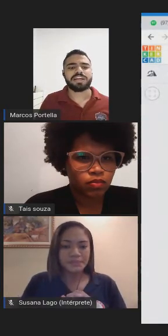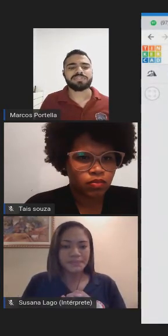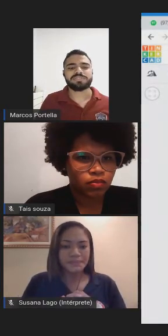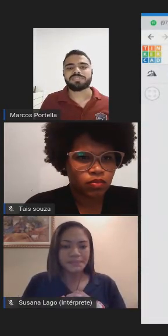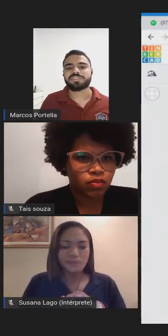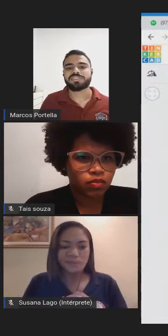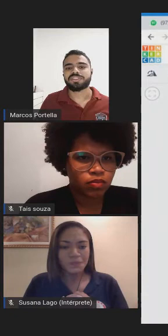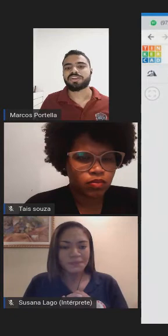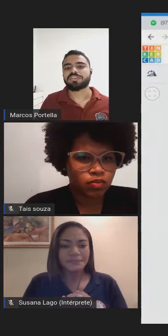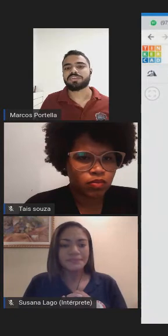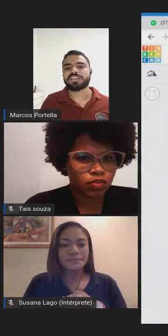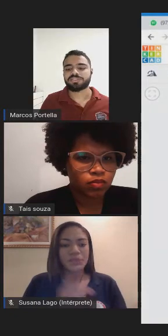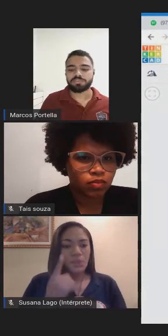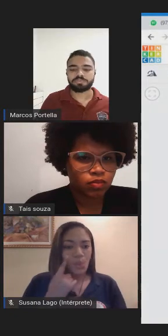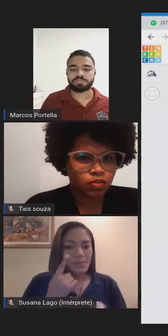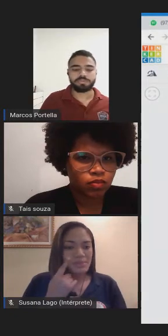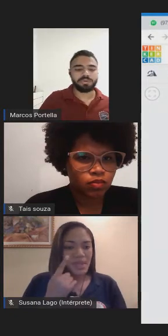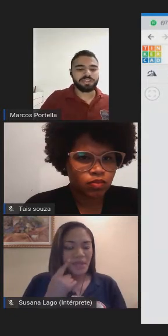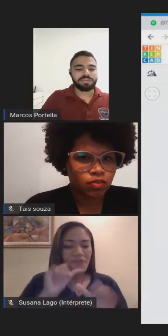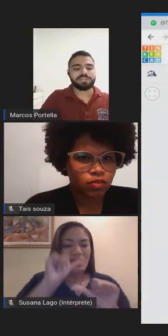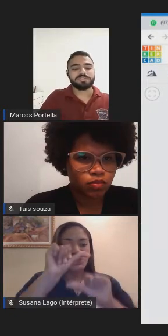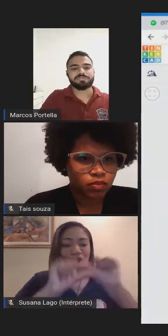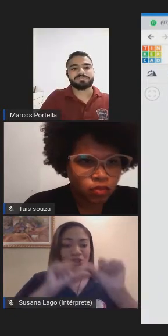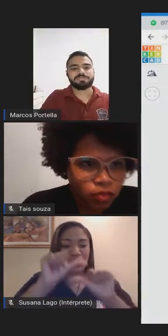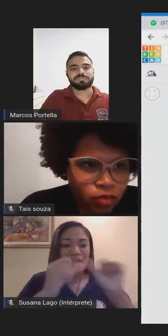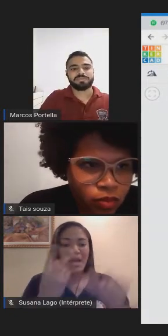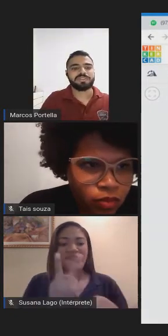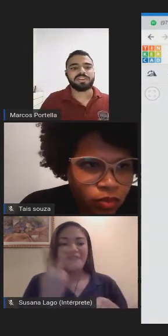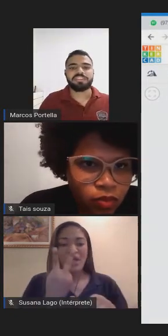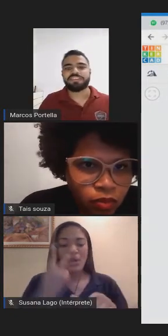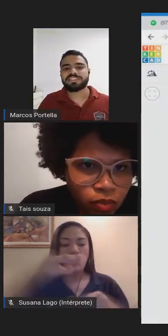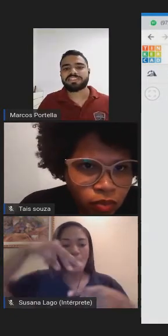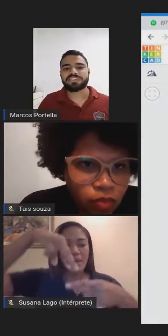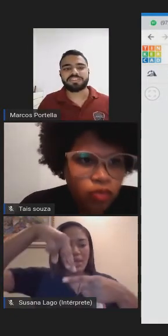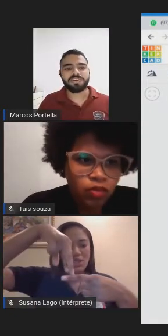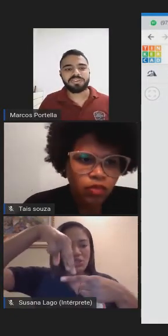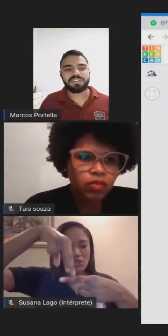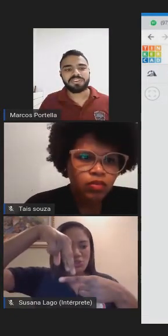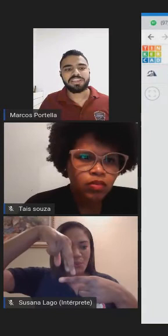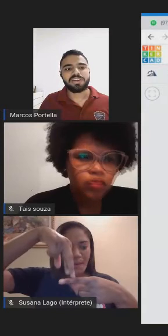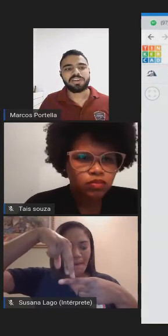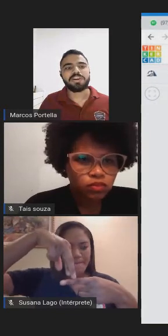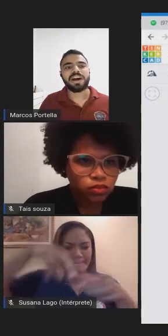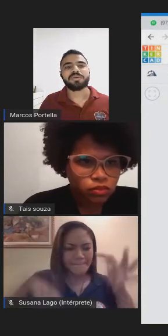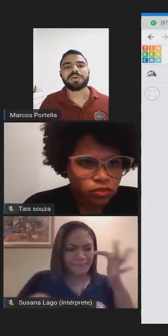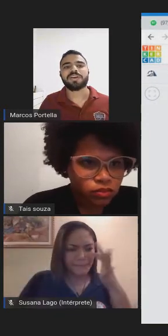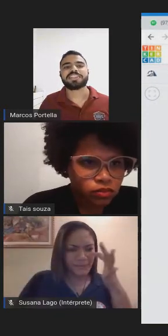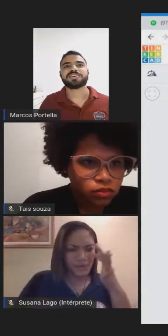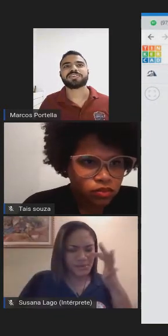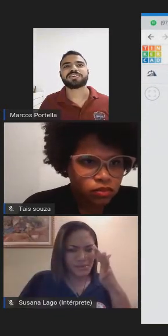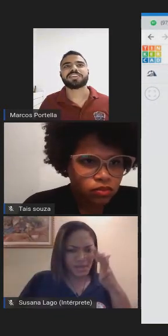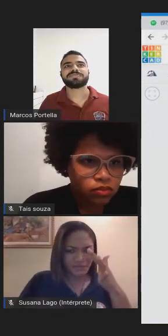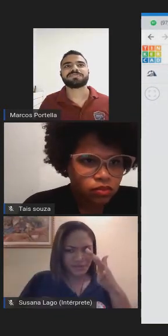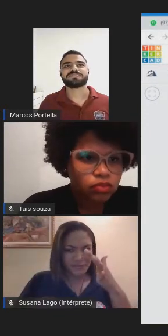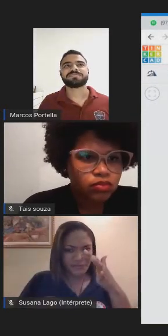Vai aqui embaixo, troca o valor de resistor por 468, vê se não ficou igual uma corrente